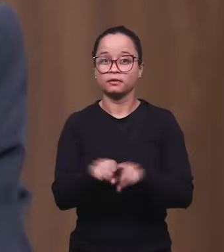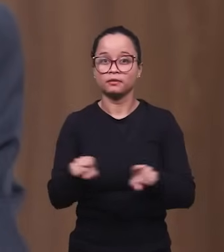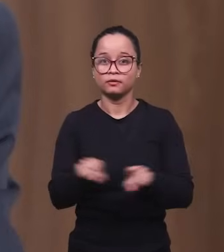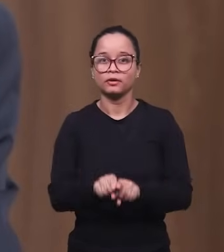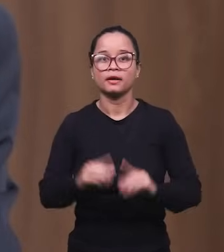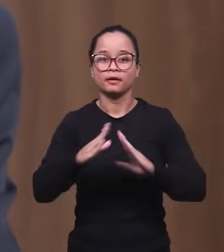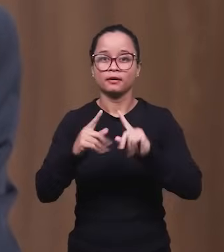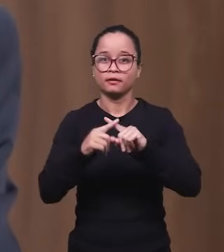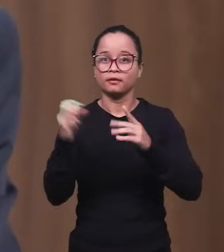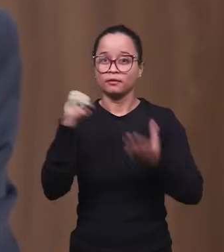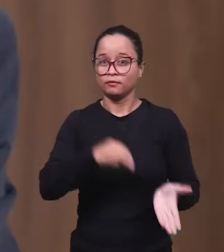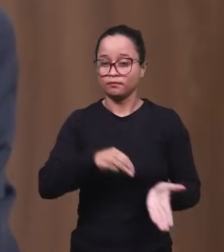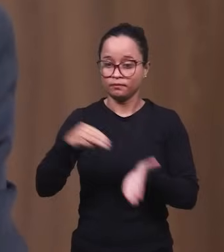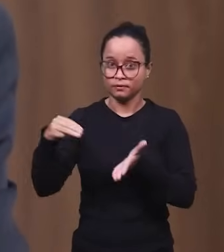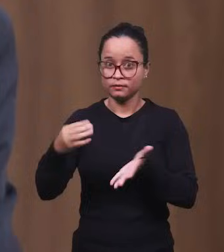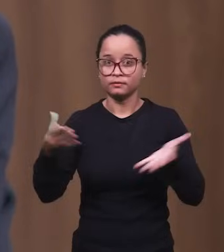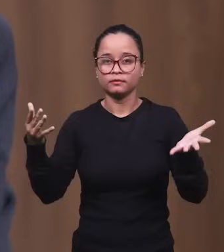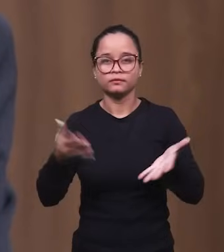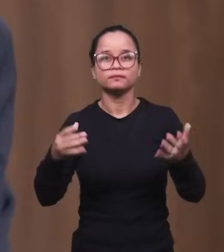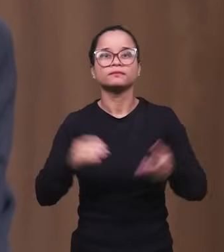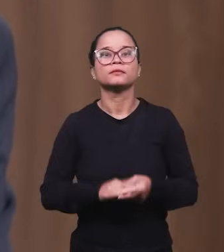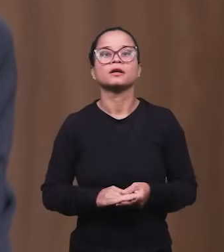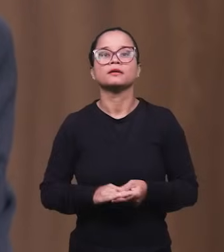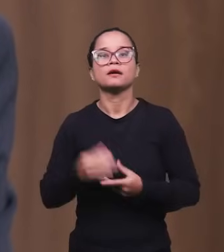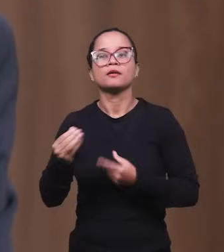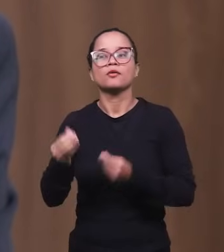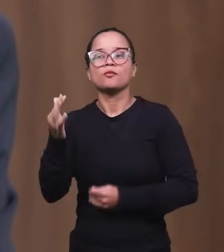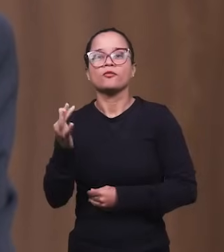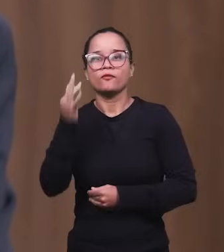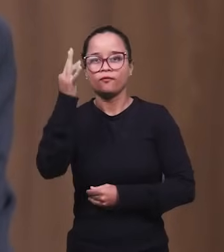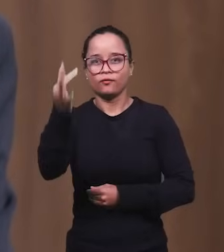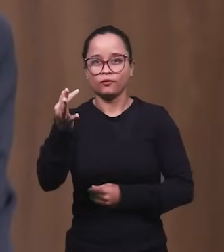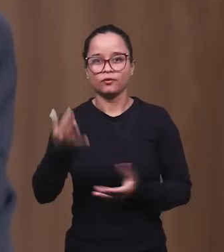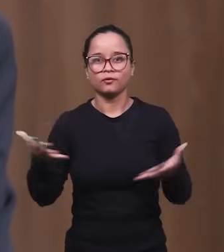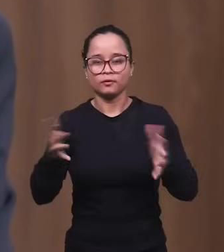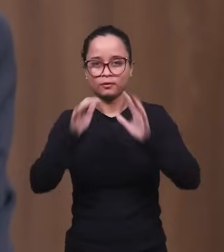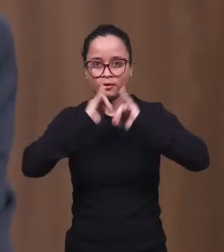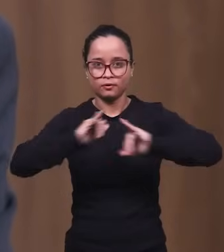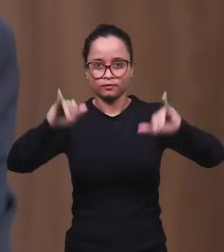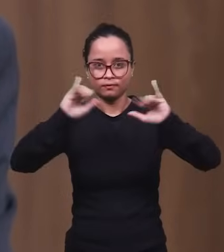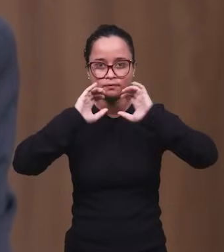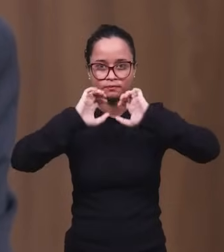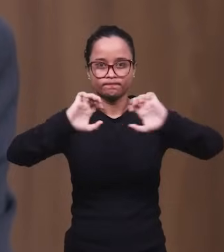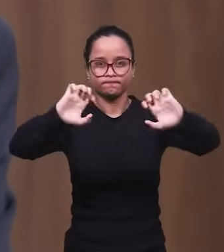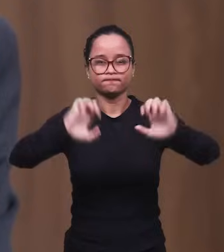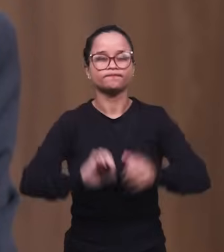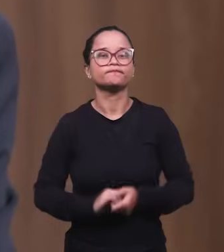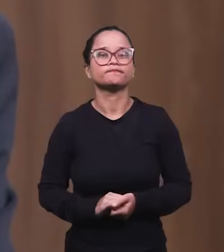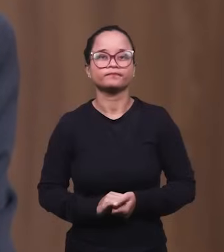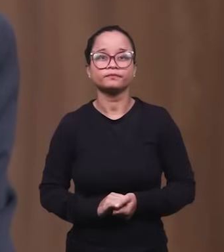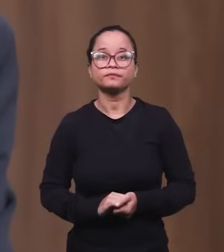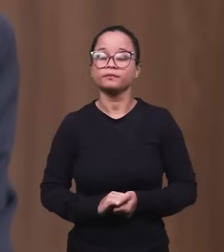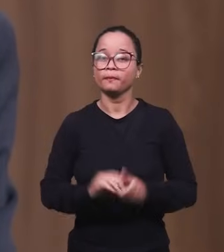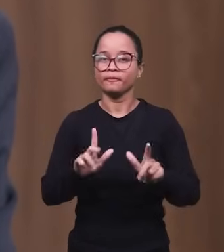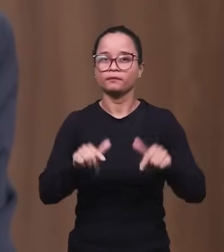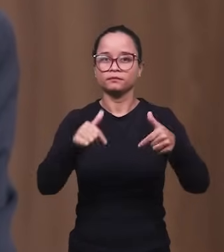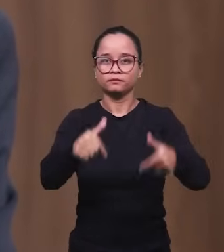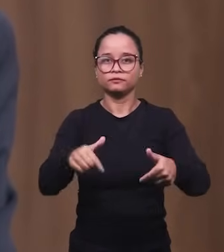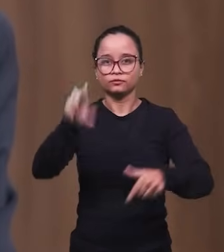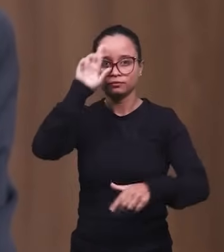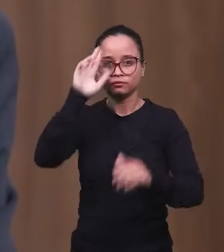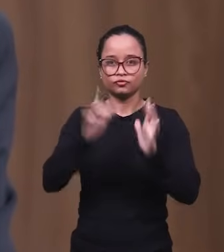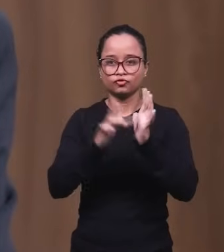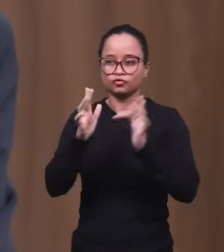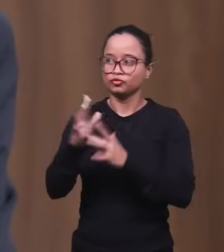que a Igreja Cristã Maranata tem projetado para o futuro, para anunciar o Evangelho, a fazer aquilo que o